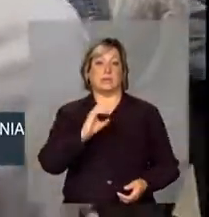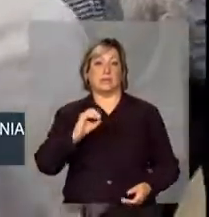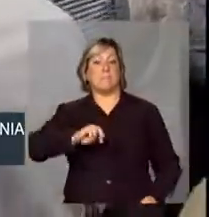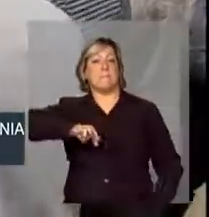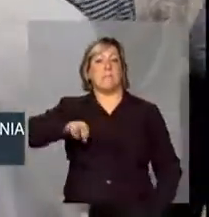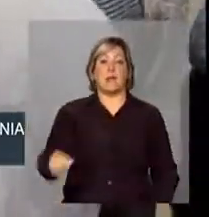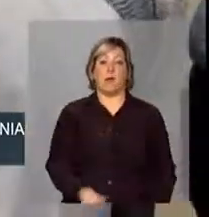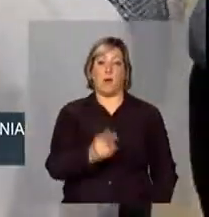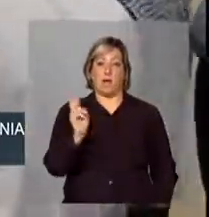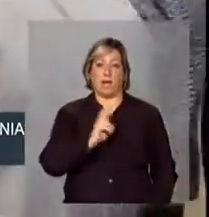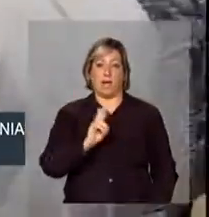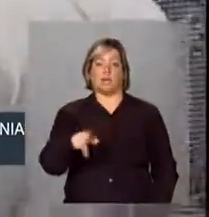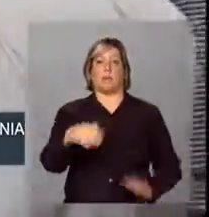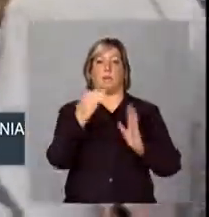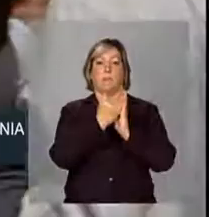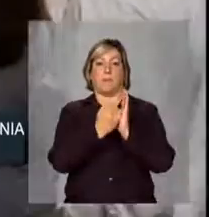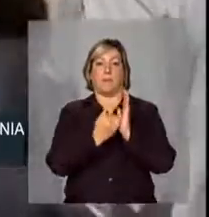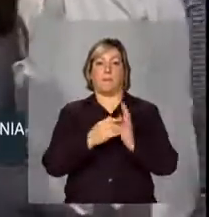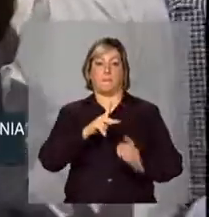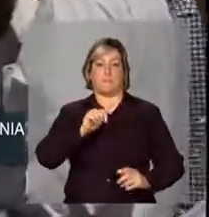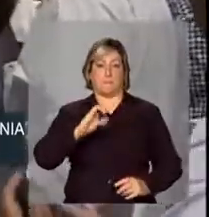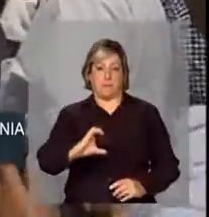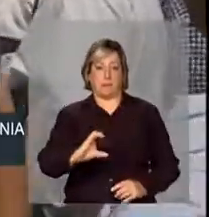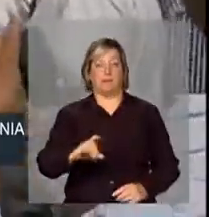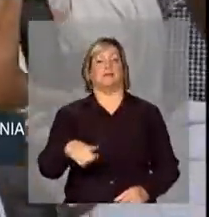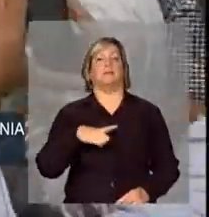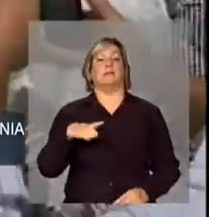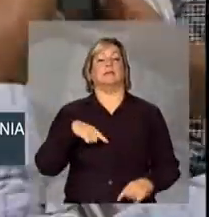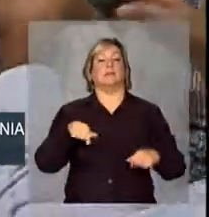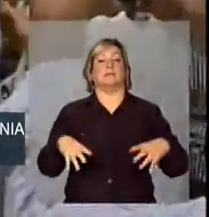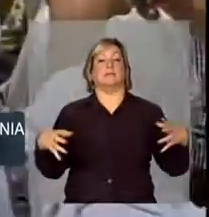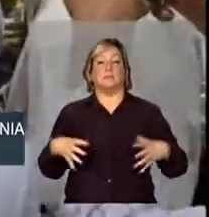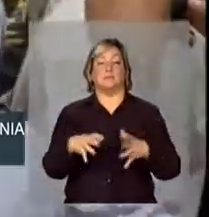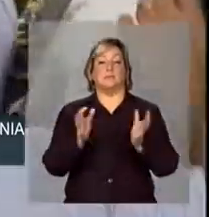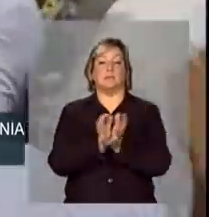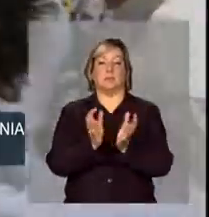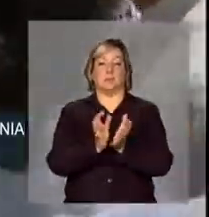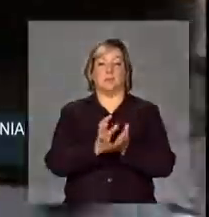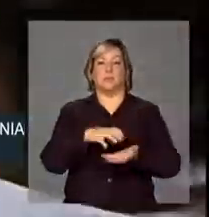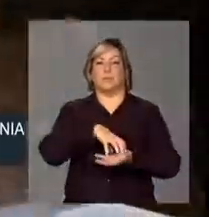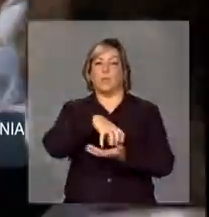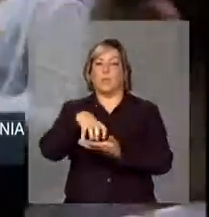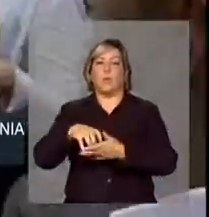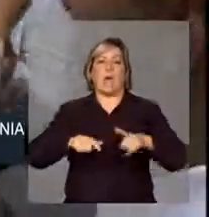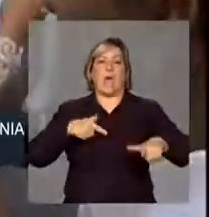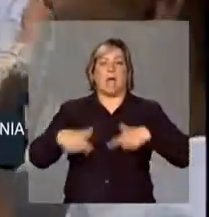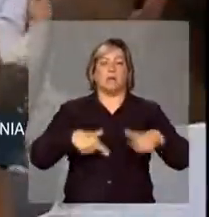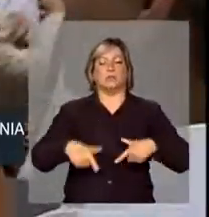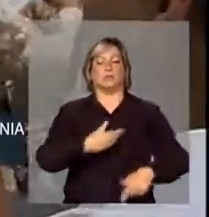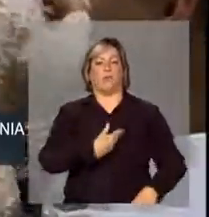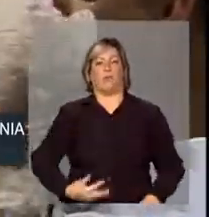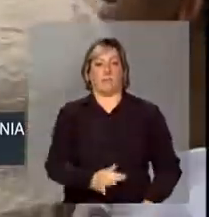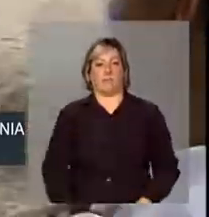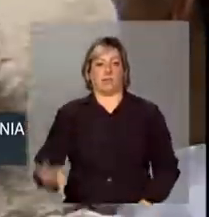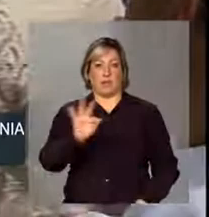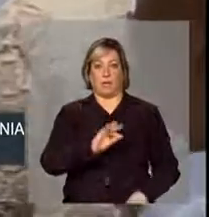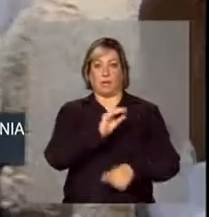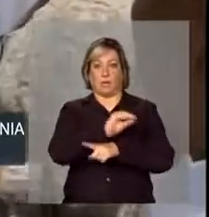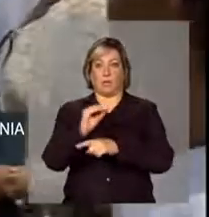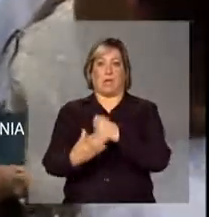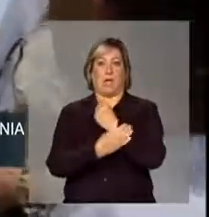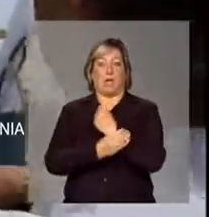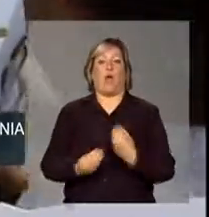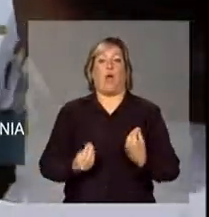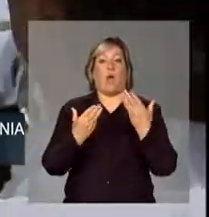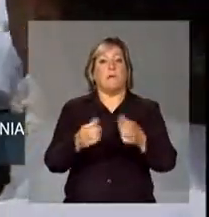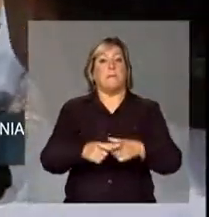reais do programa de aceleração do crescimento faz parte de um conjunto de ações do Governo Federal para garantir maior oferta